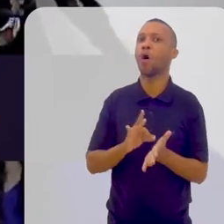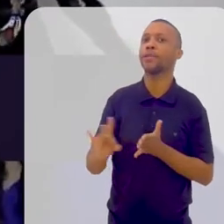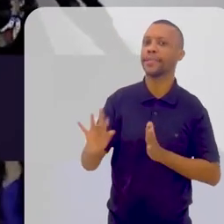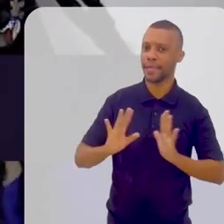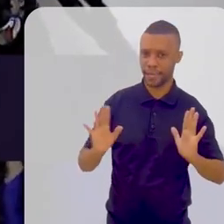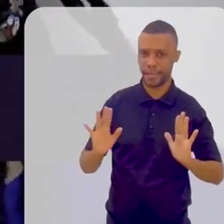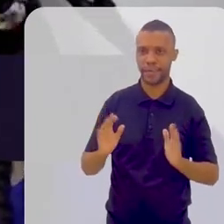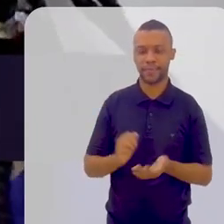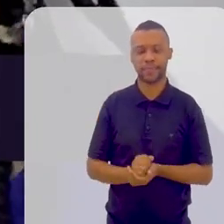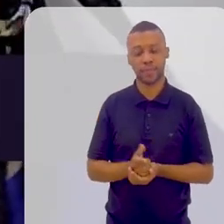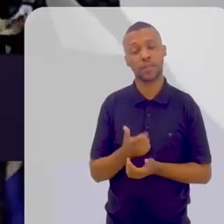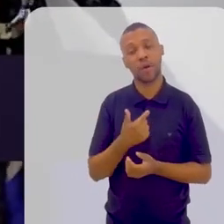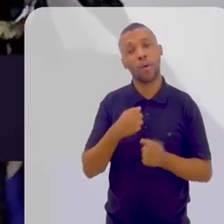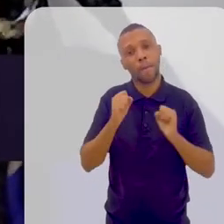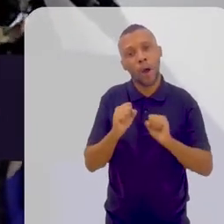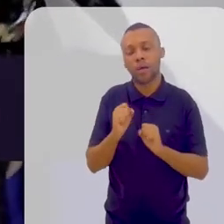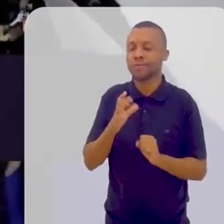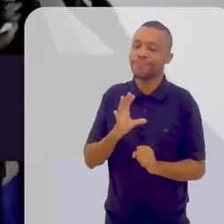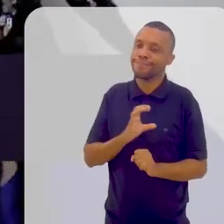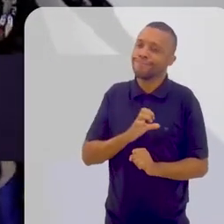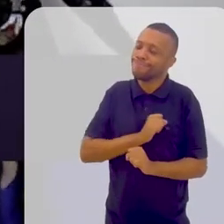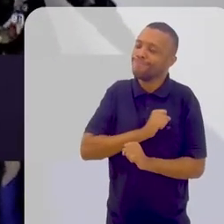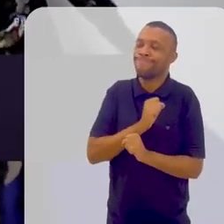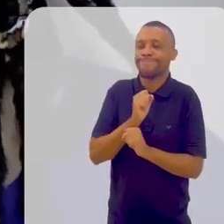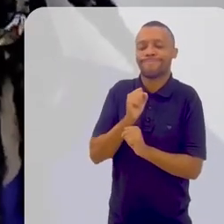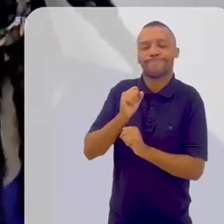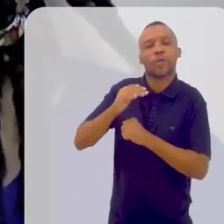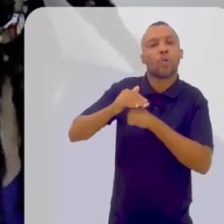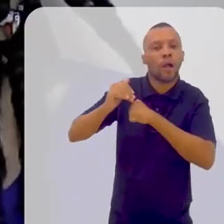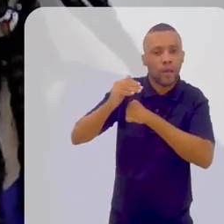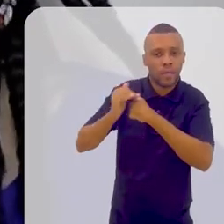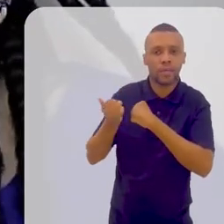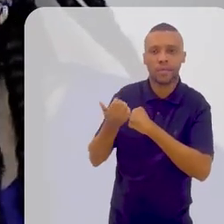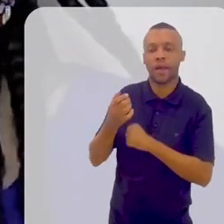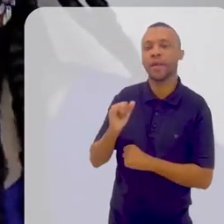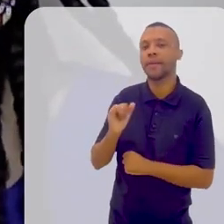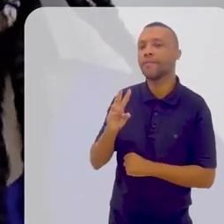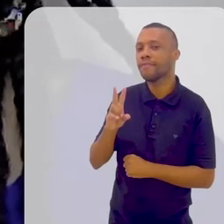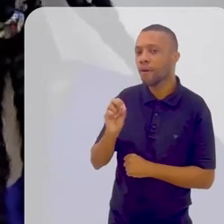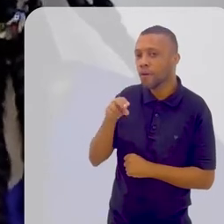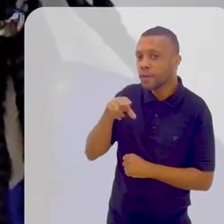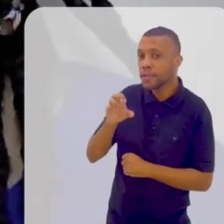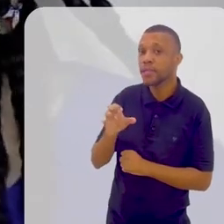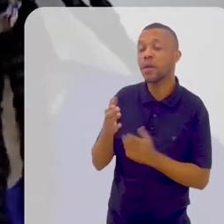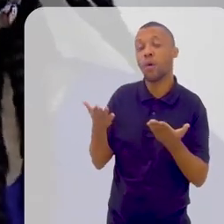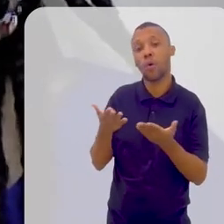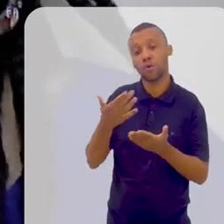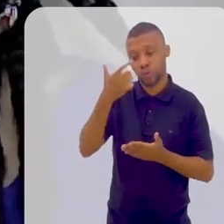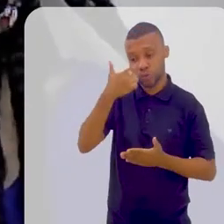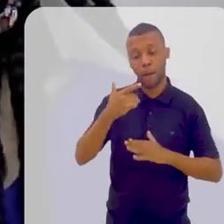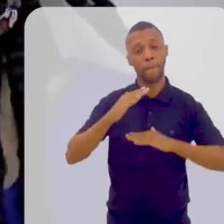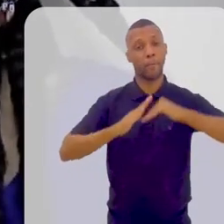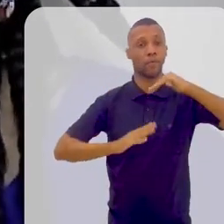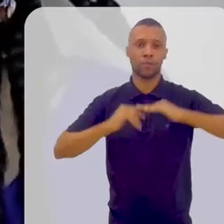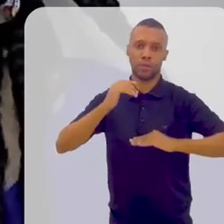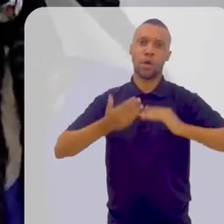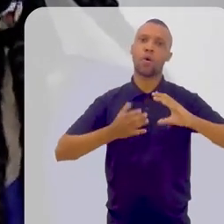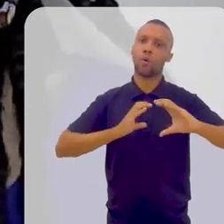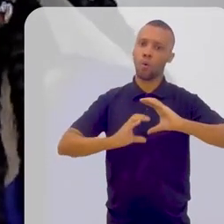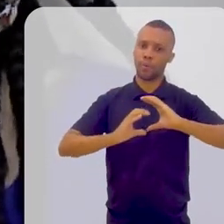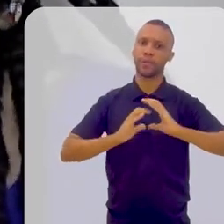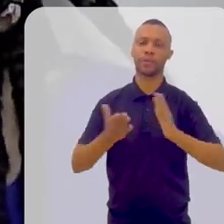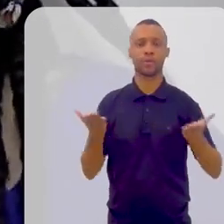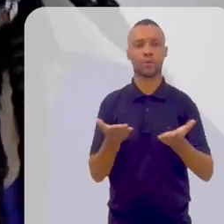né? E eu posso dizer que eu amei muito a Ivone, porque hoje, se eu sou a comunicadora